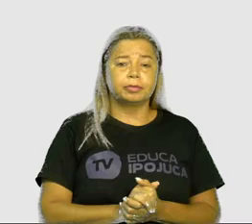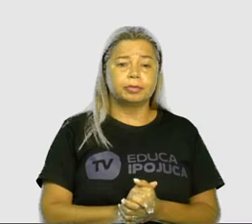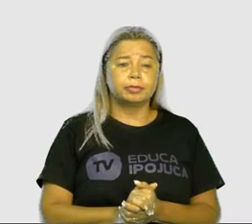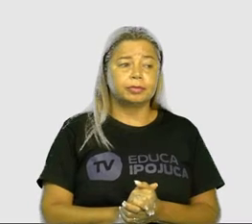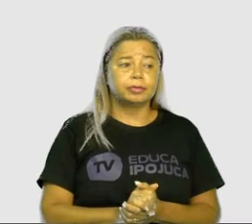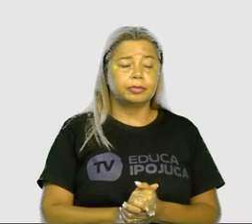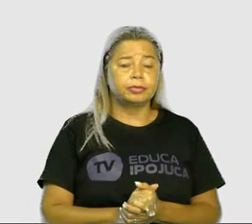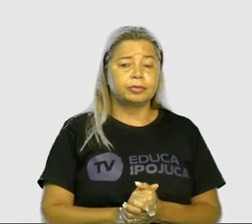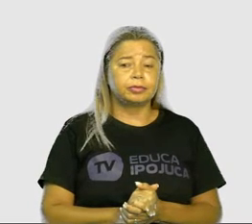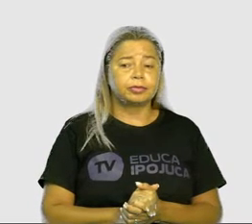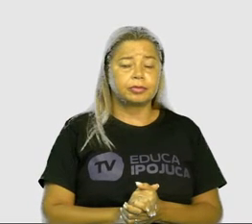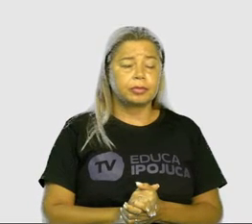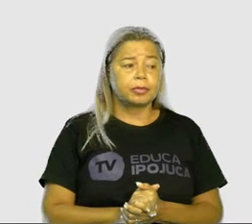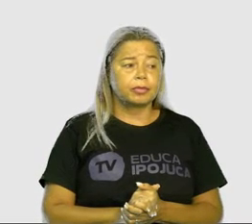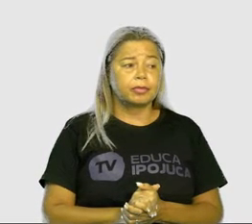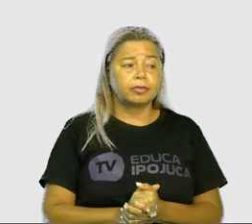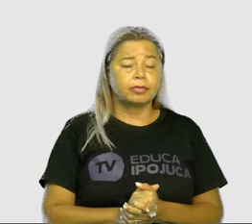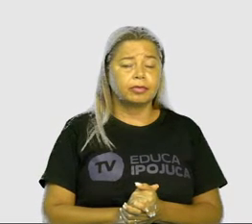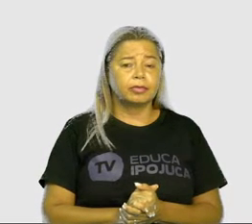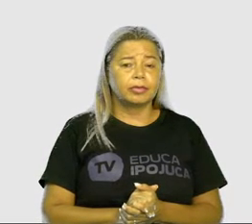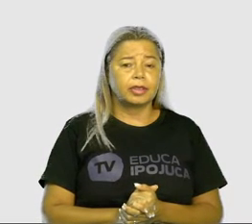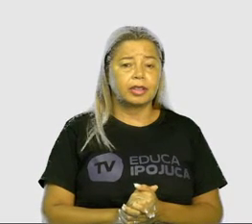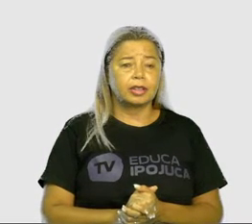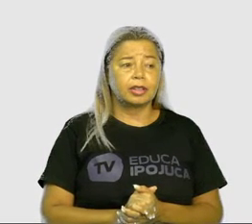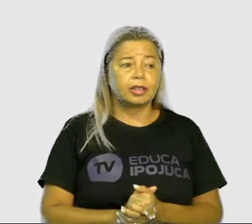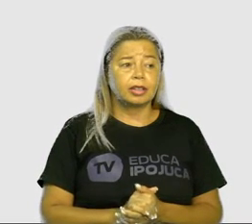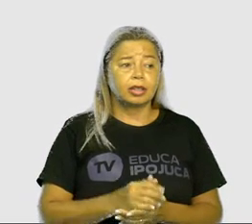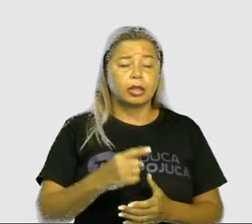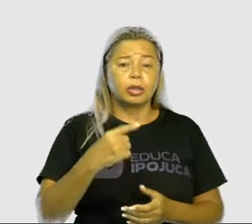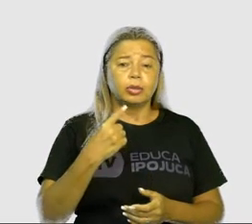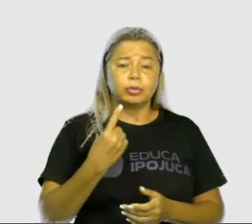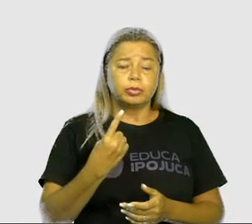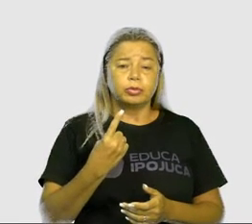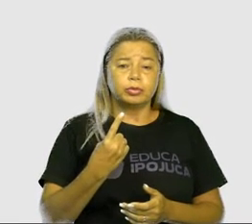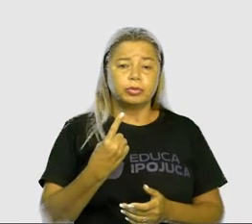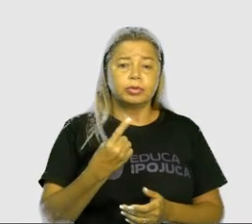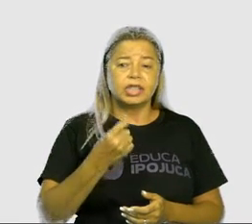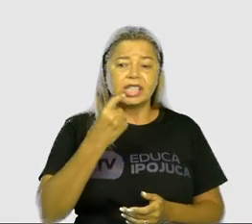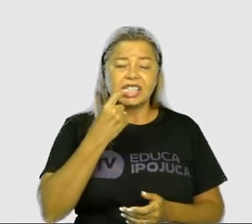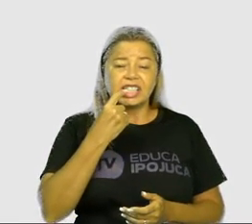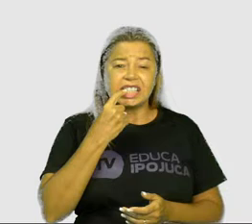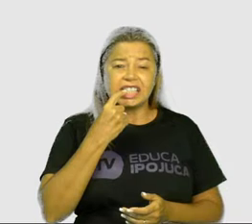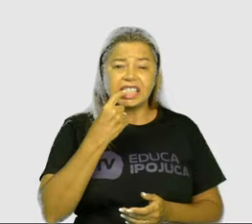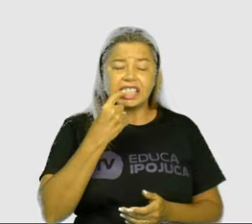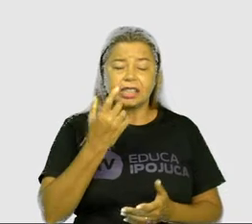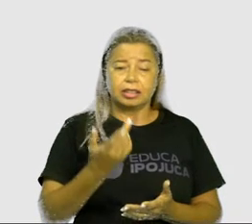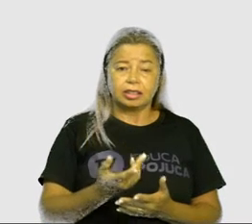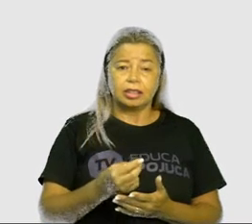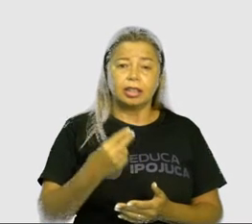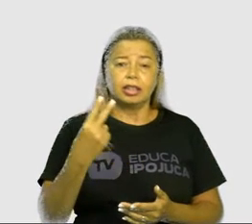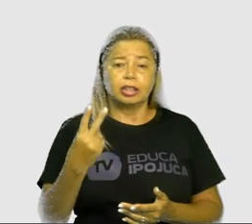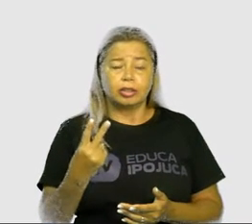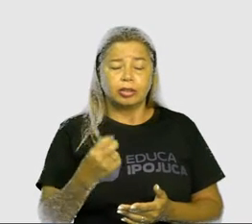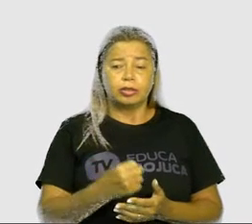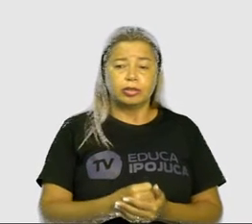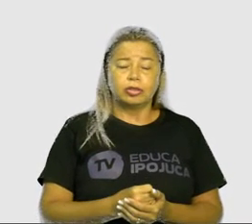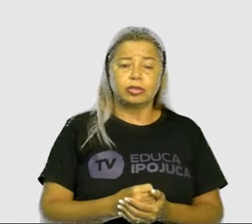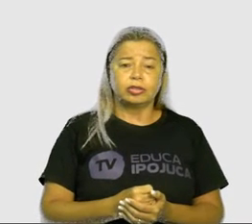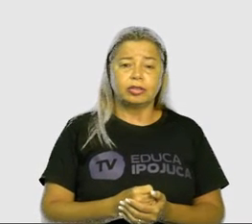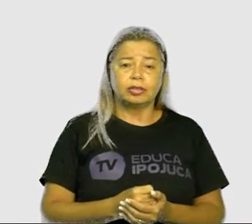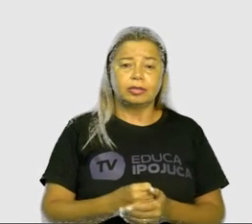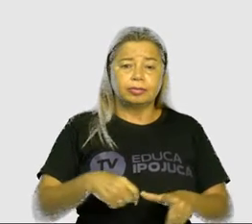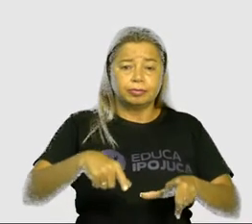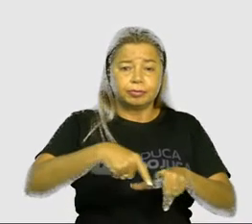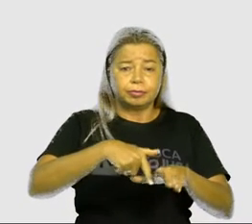né? Bluetooth, que ficaria, se você só tem um dente, tooth. Se você tem mais de um, teeth. Um